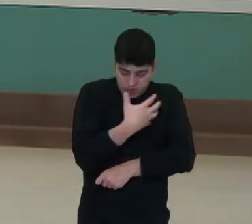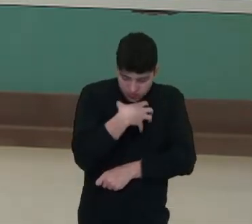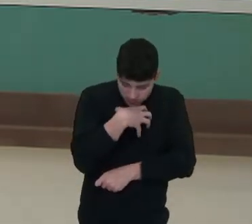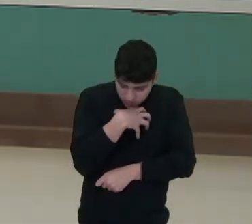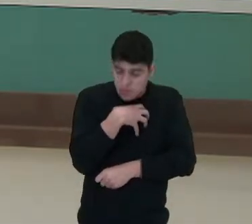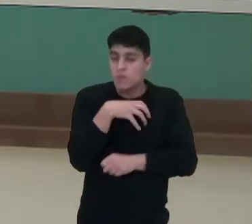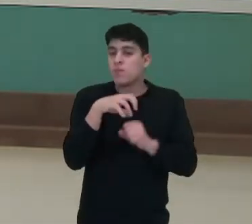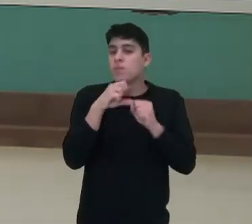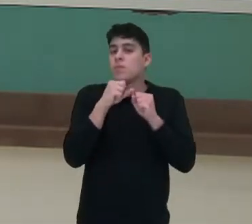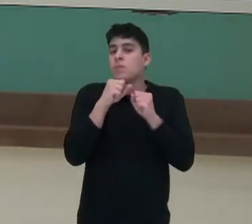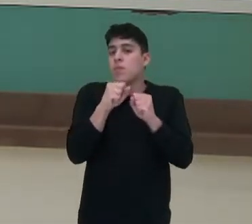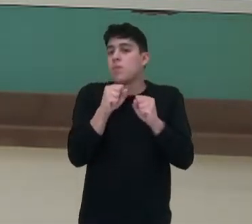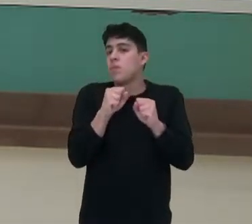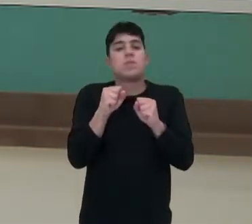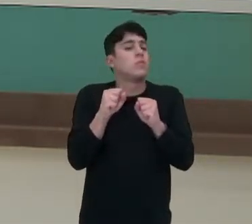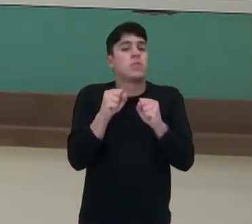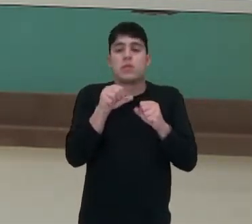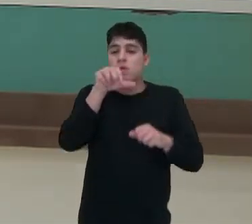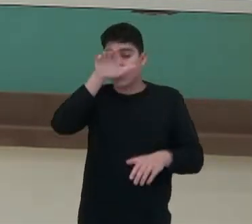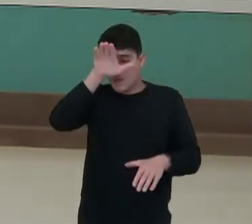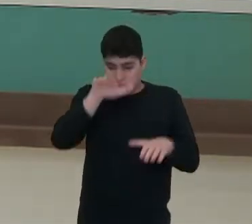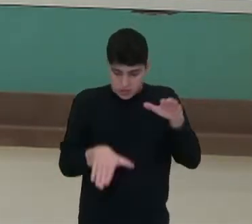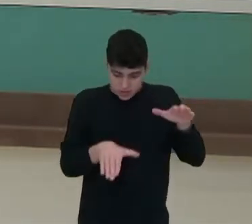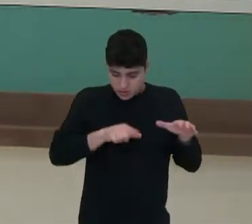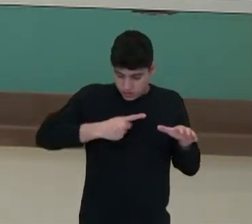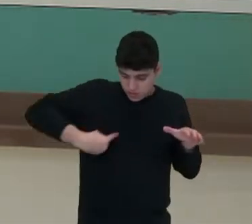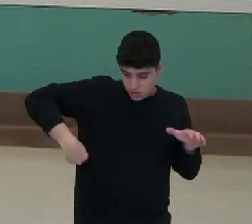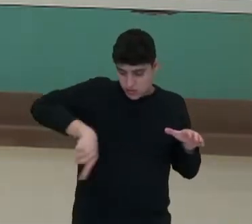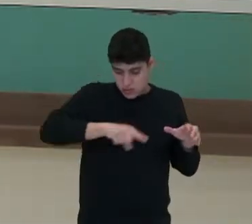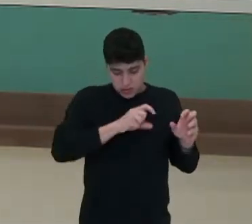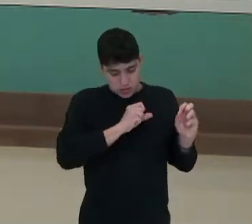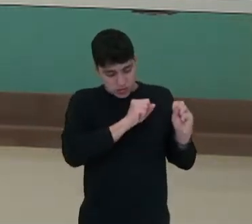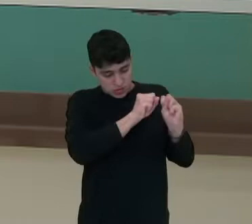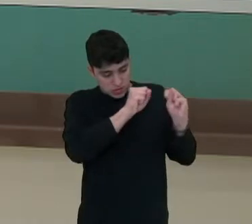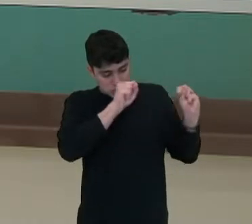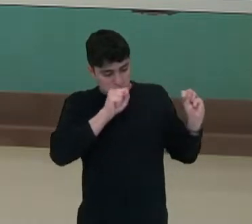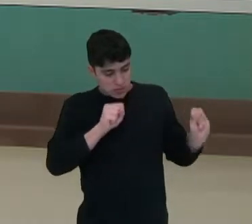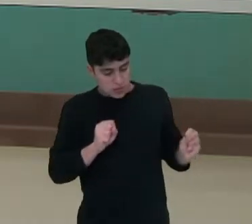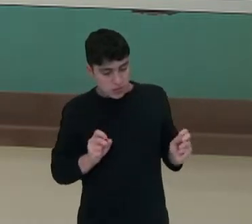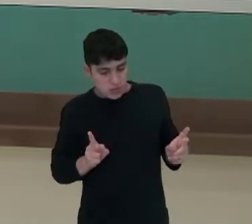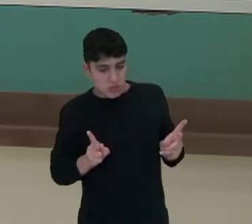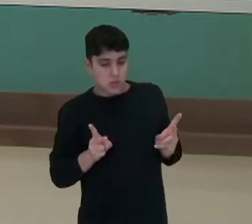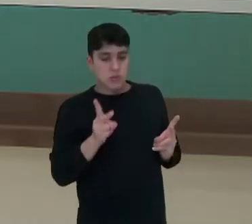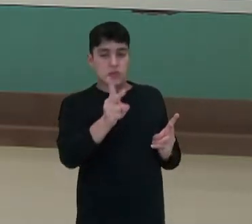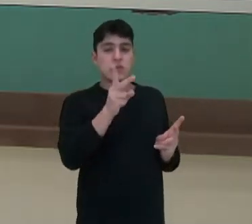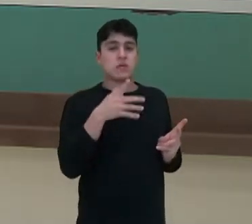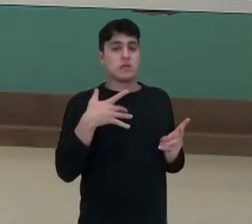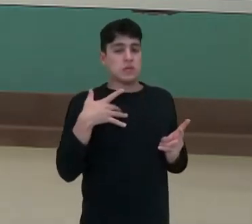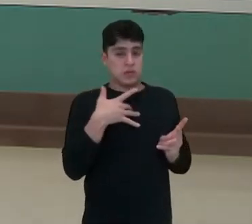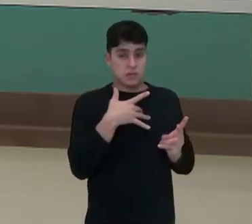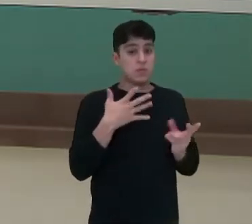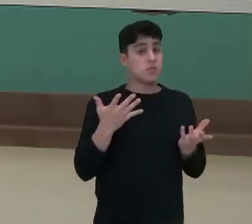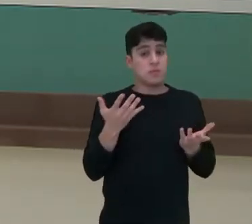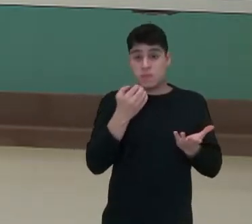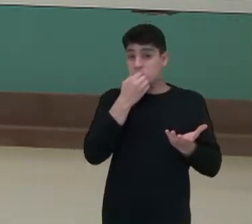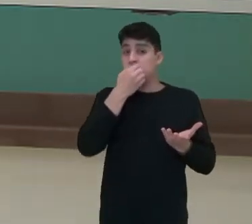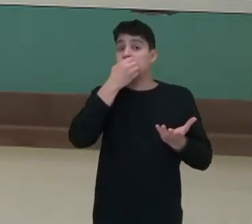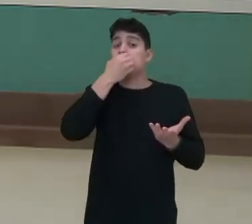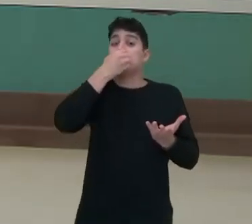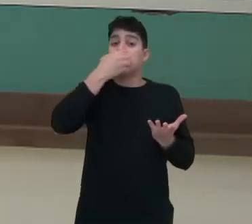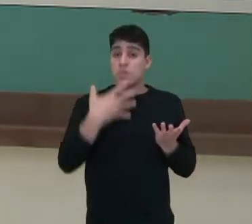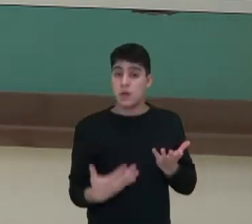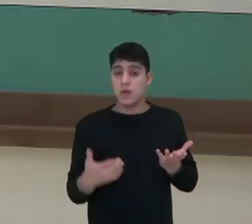podem fazer com que o nosso sistema cardiovascular continue saudável por muito tempo. Que tal você começar com